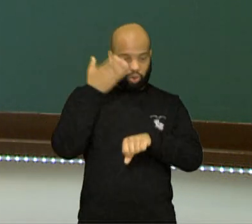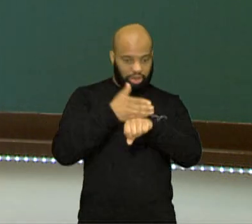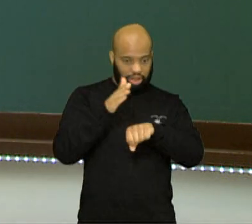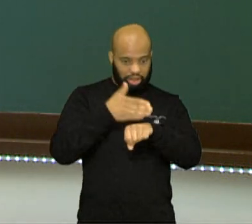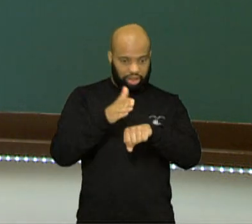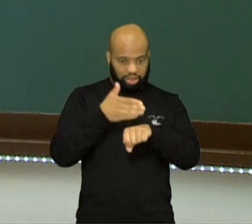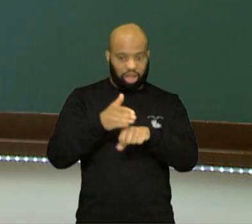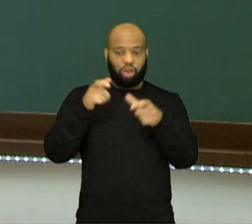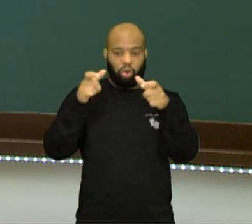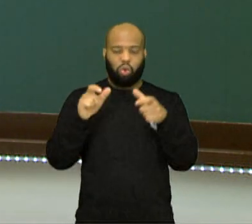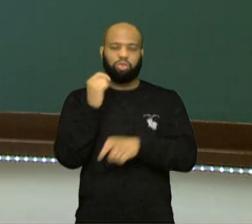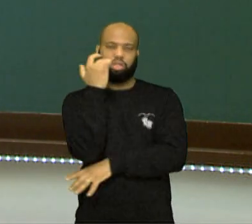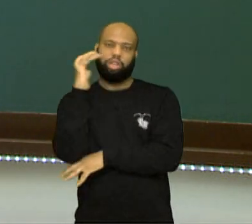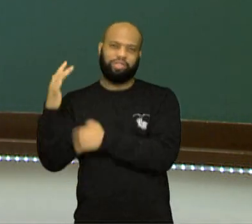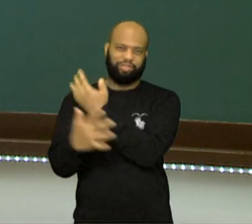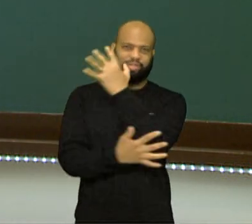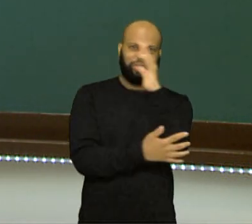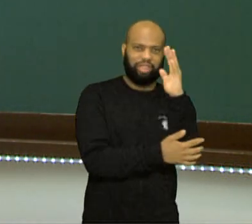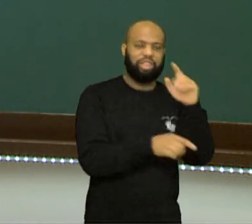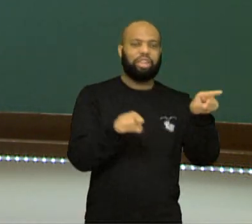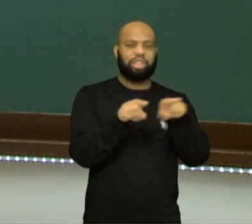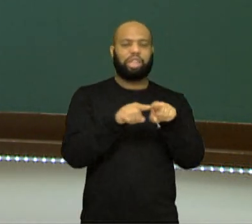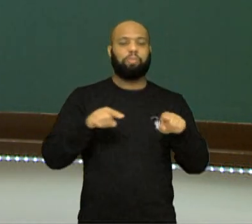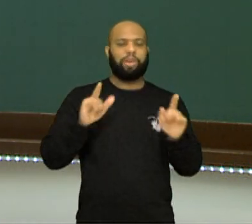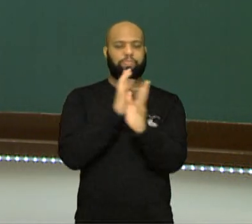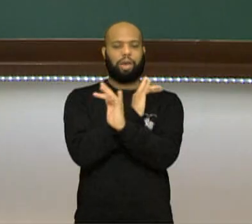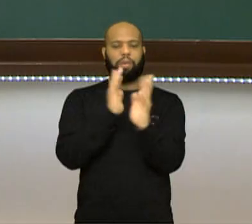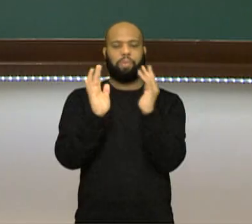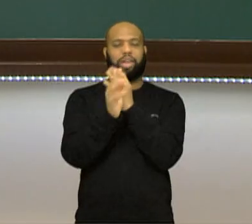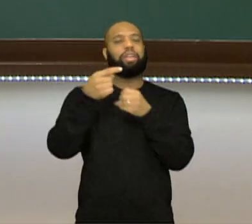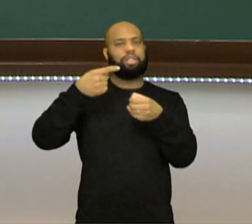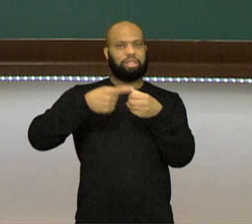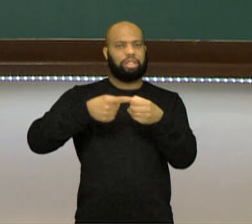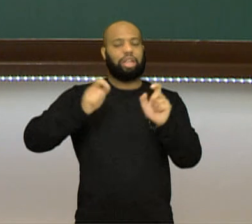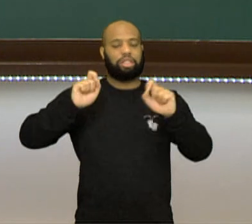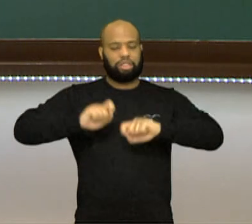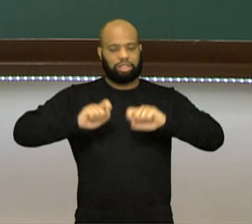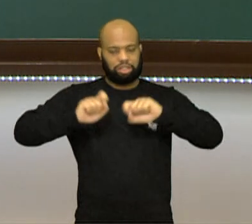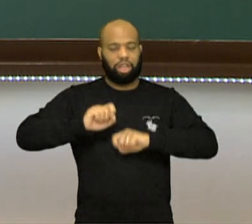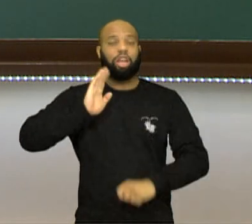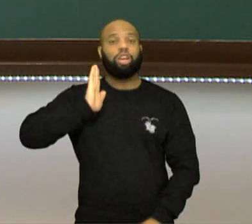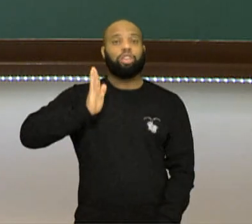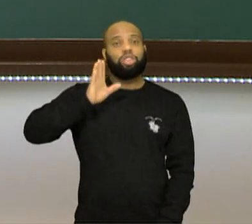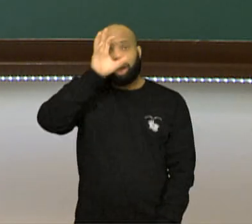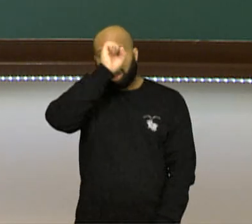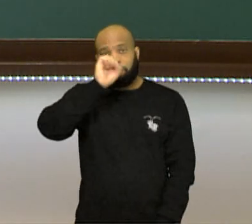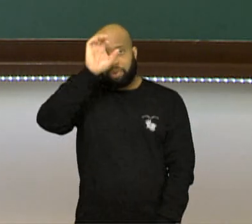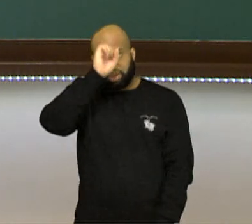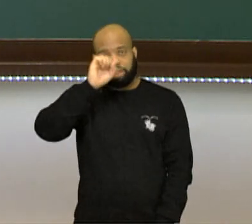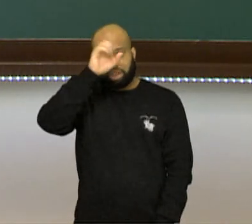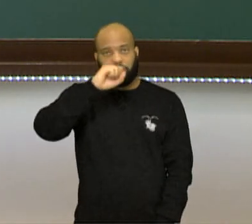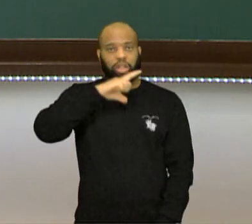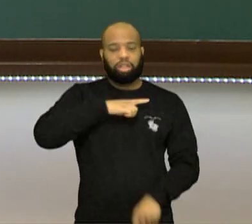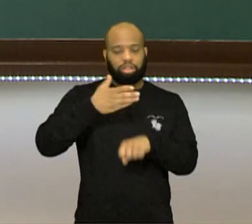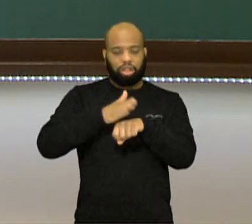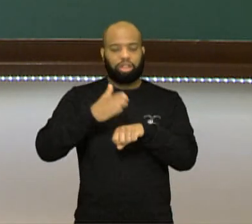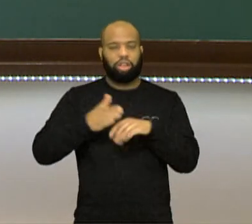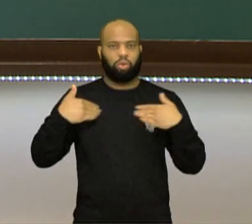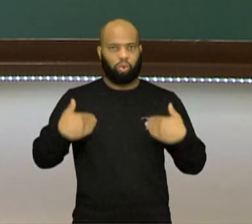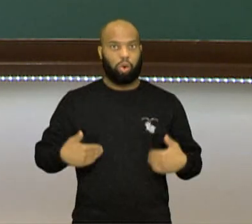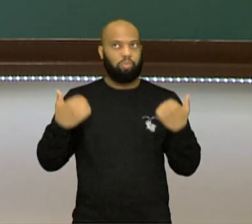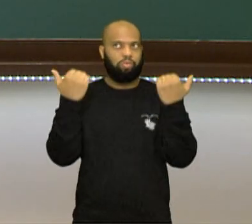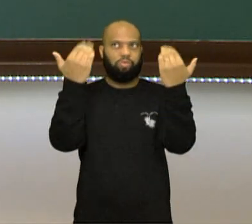a natureza e também com o meio urbano. Então a gente já aprendeu sobre isso, que as práticas corporais de aventura,